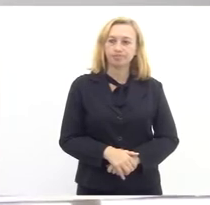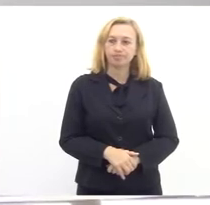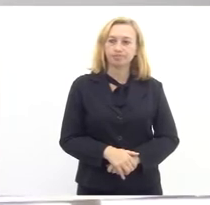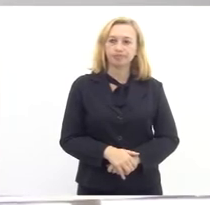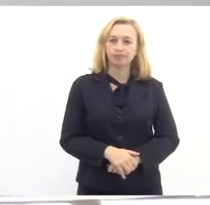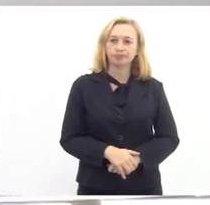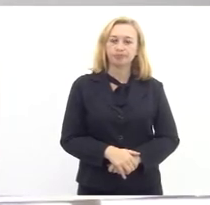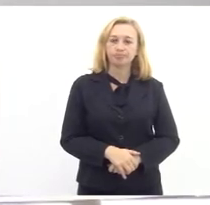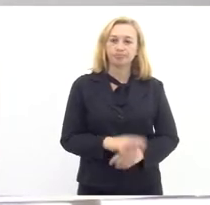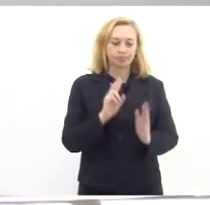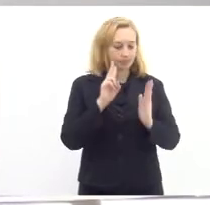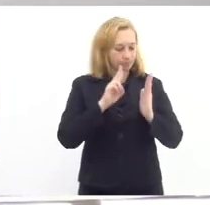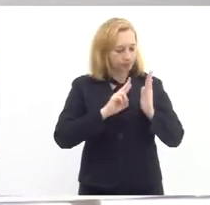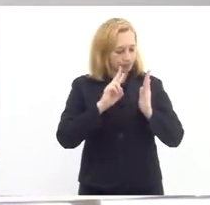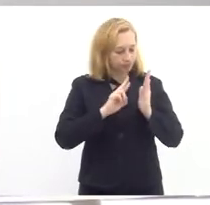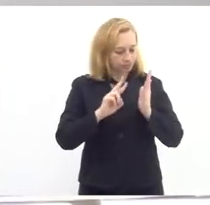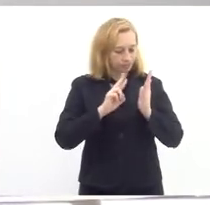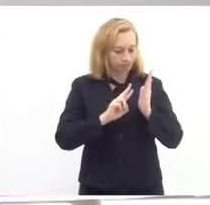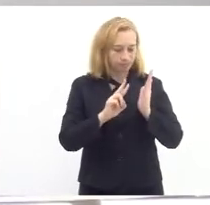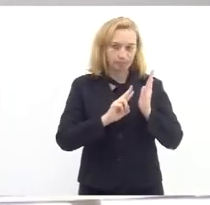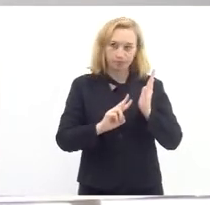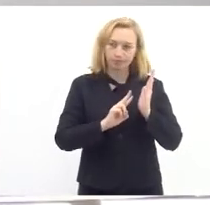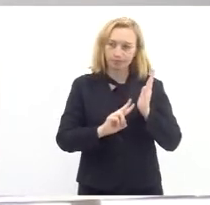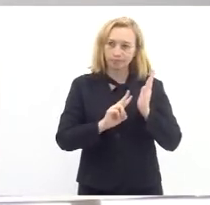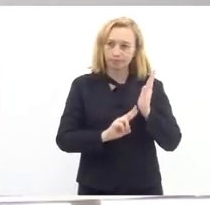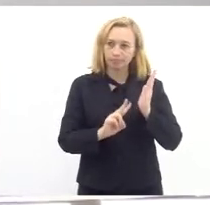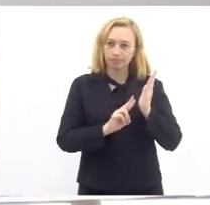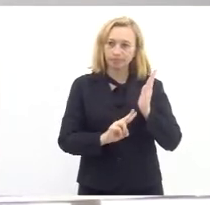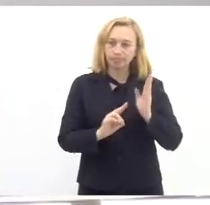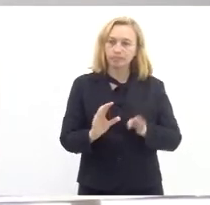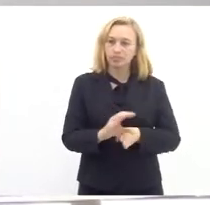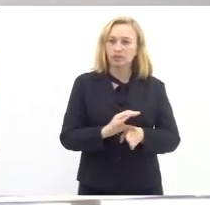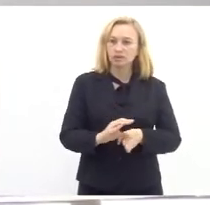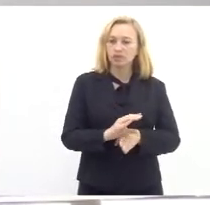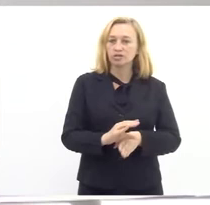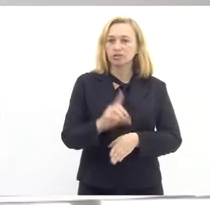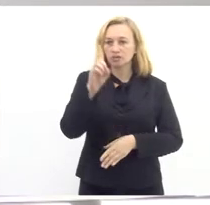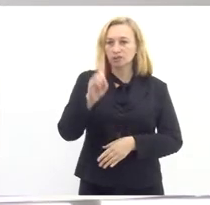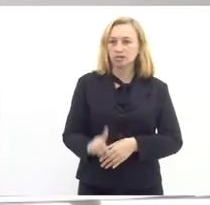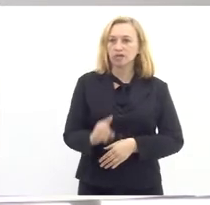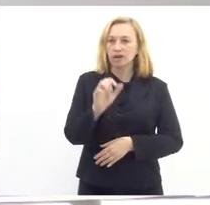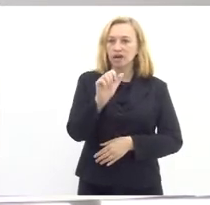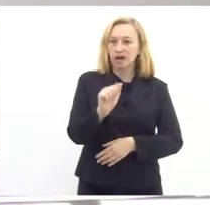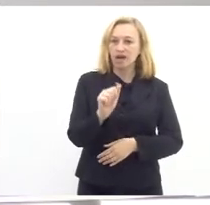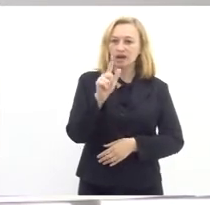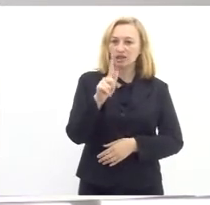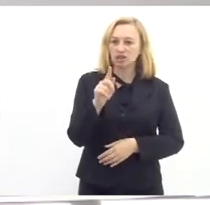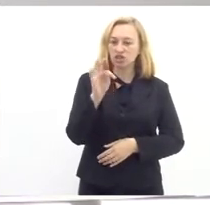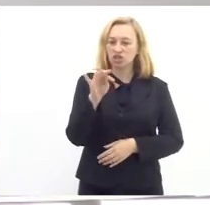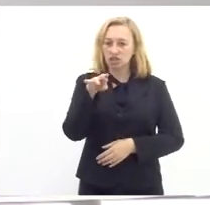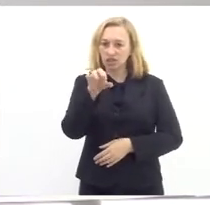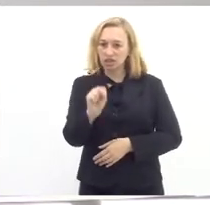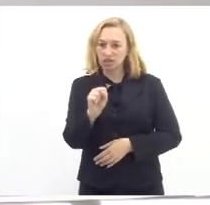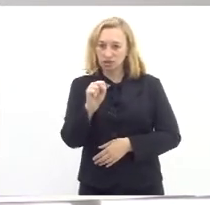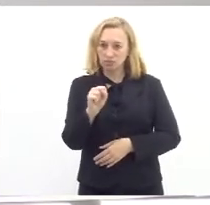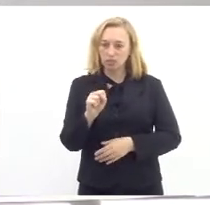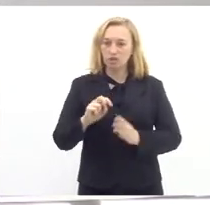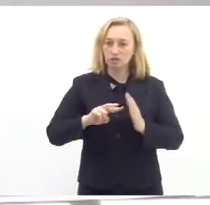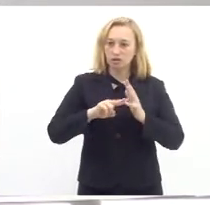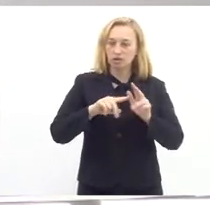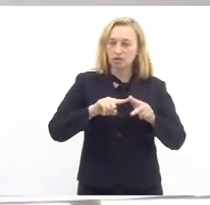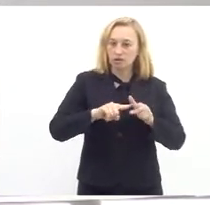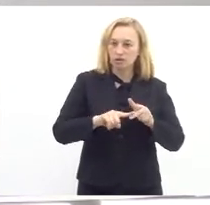e fazer a leitura que o Conselho Diretor da GETRANSP, Agência Reguladora de Serviços